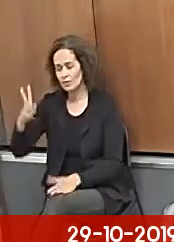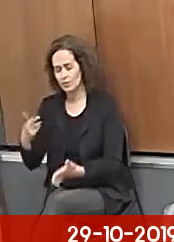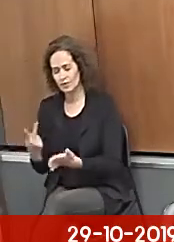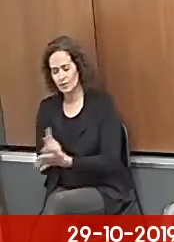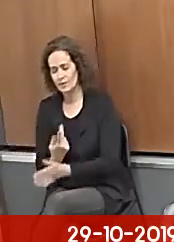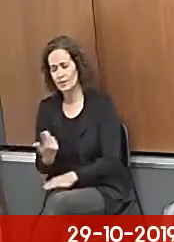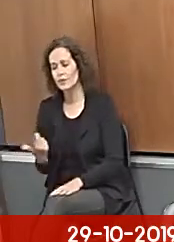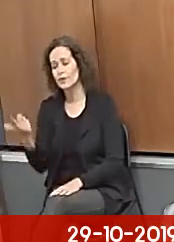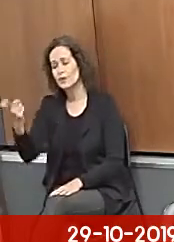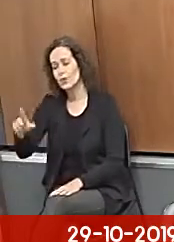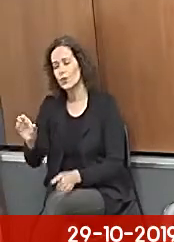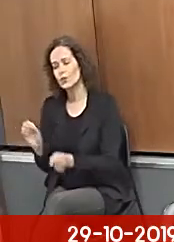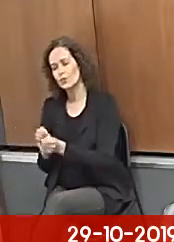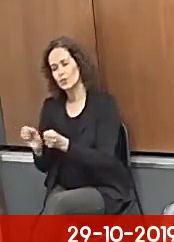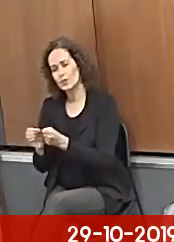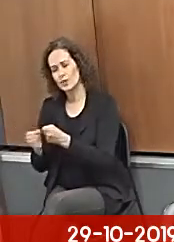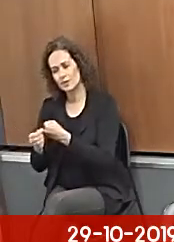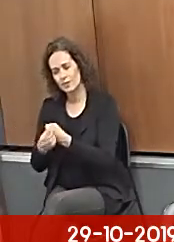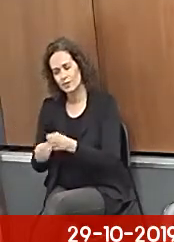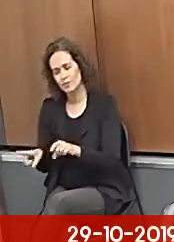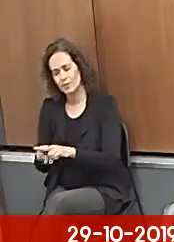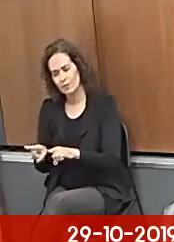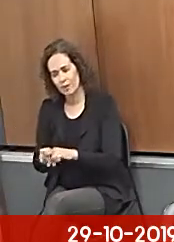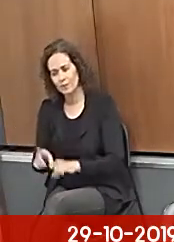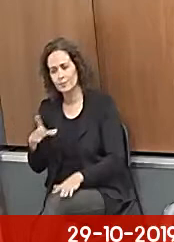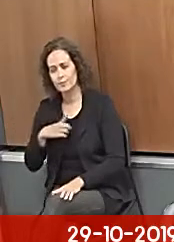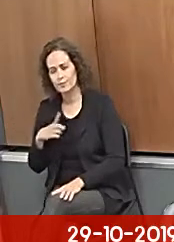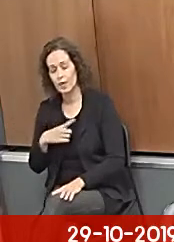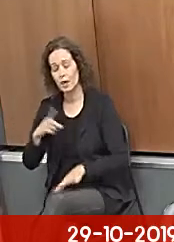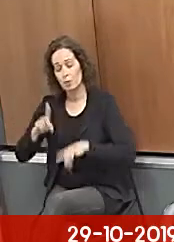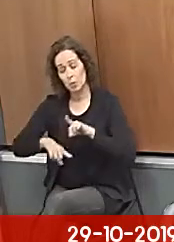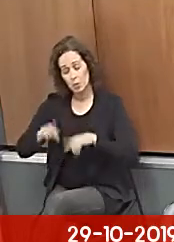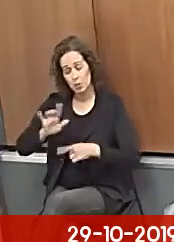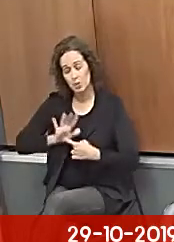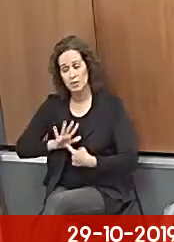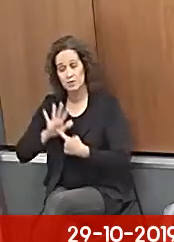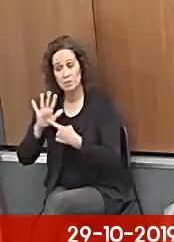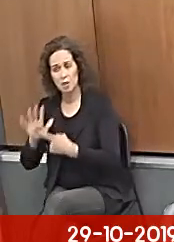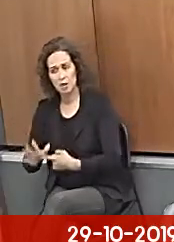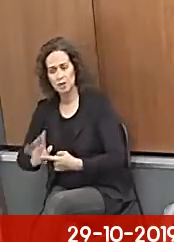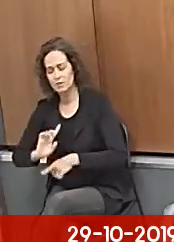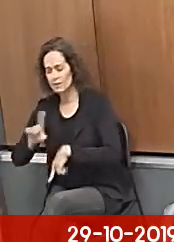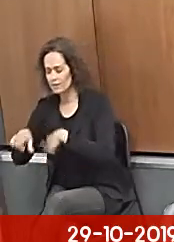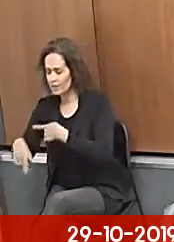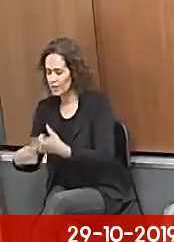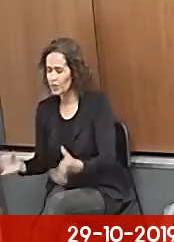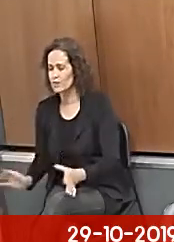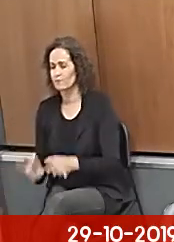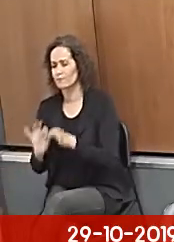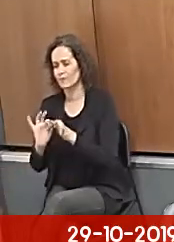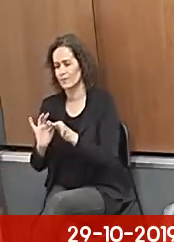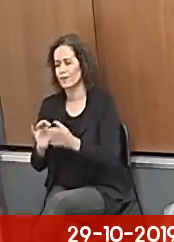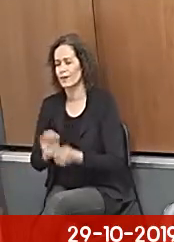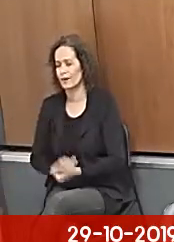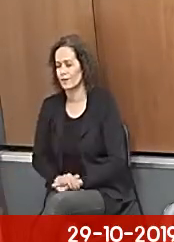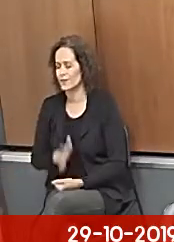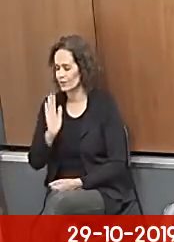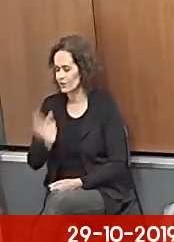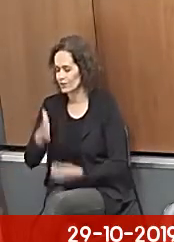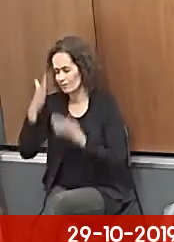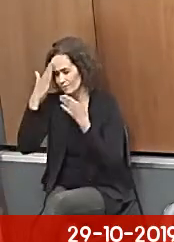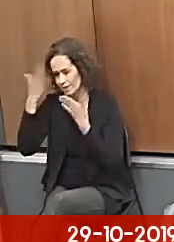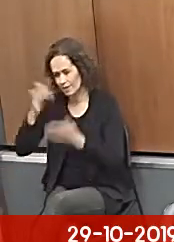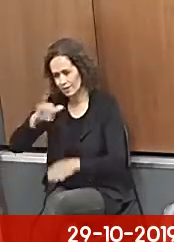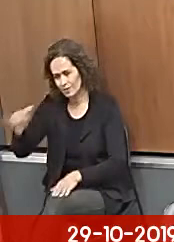outros municípios. É igual eu te falei, você tem um produto, basta ofertar e fazer as contrapartidas. Tá? Eu já agradeço mais uma